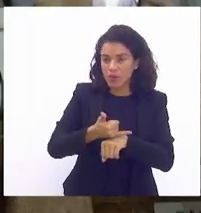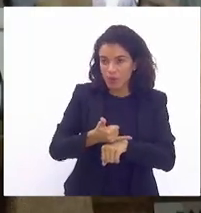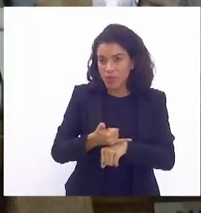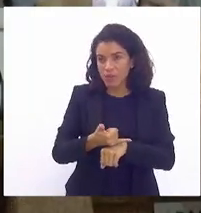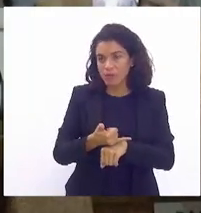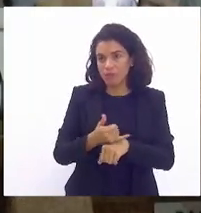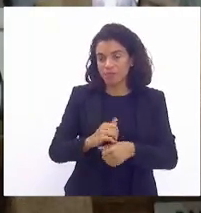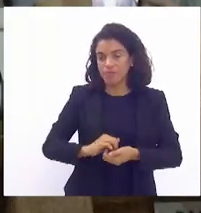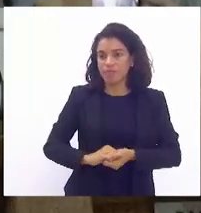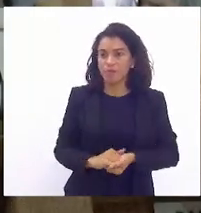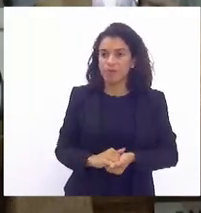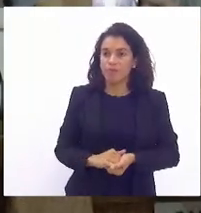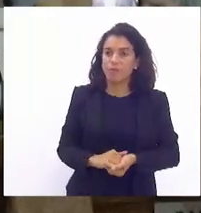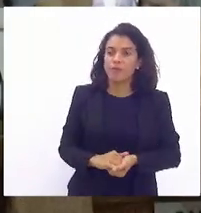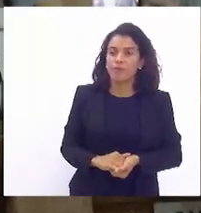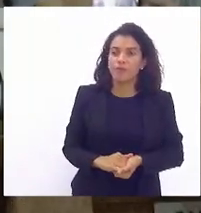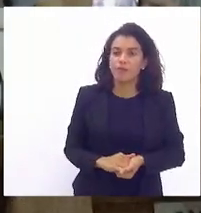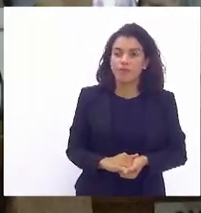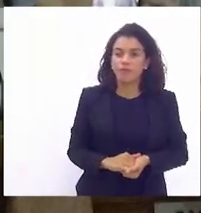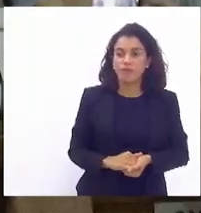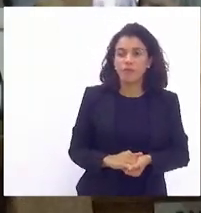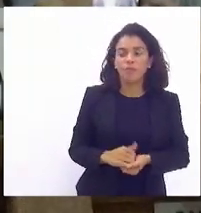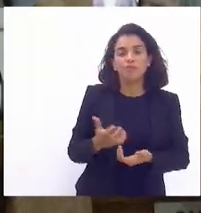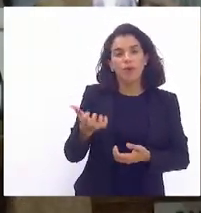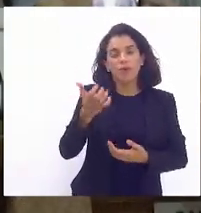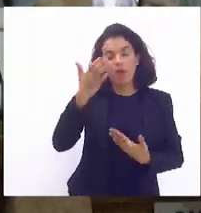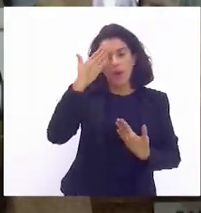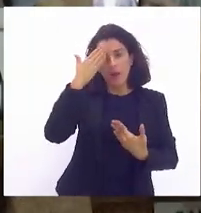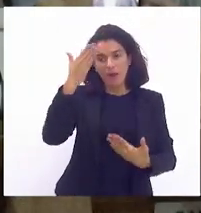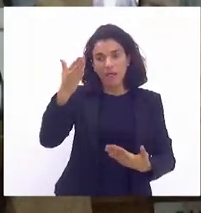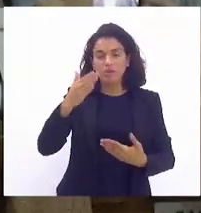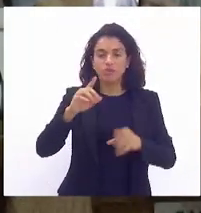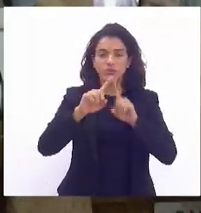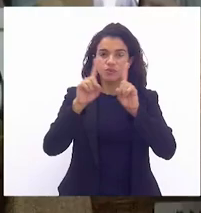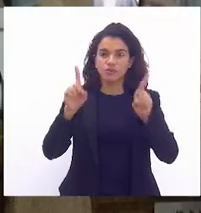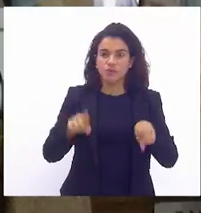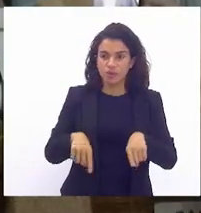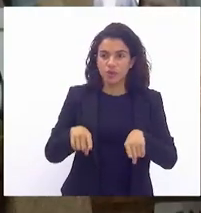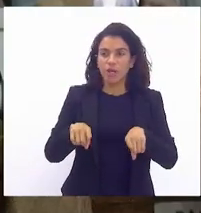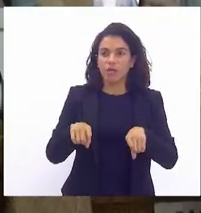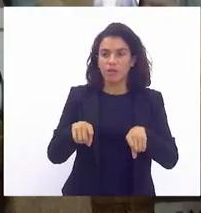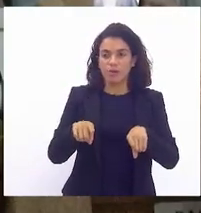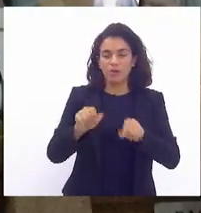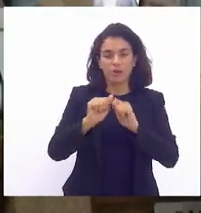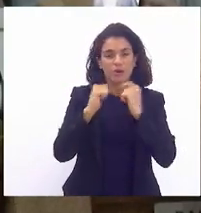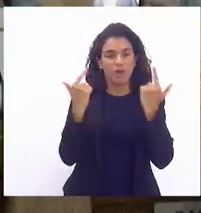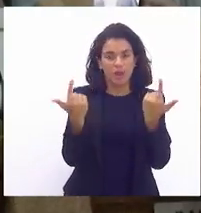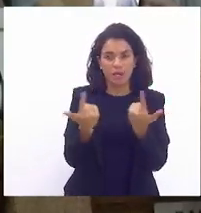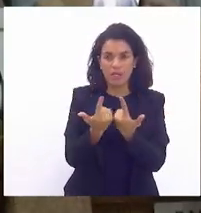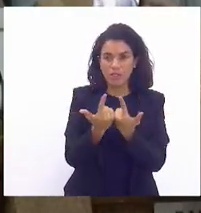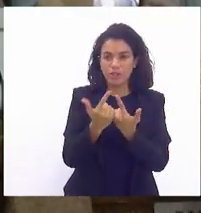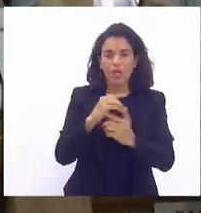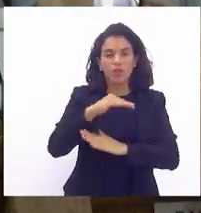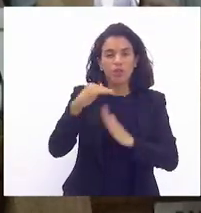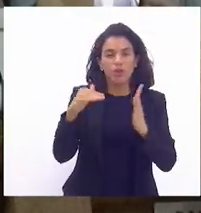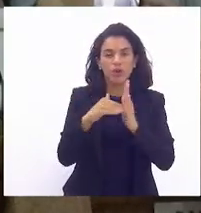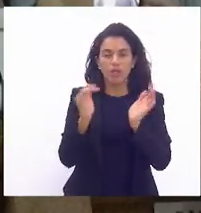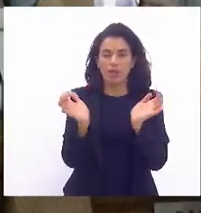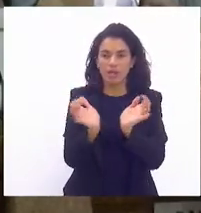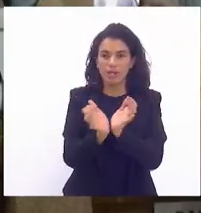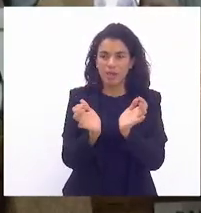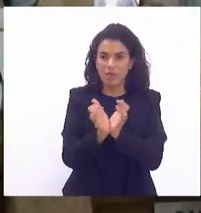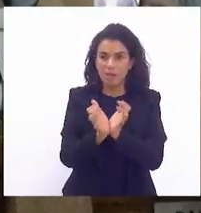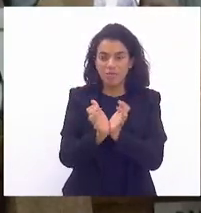essa audiência pública, onde eu quero agradecer os servidores, funcionários da LERJ, toda a nossa equipe